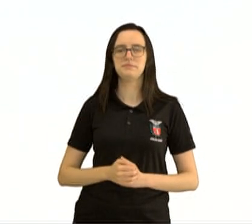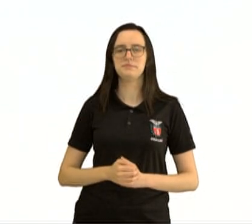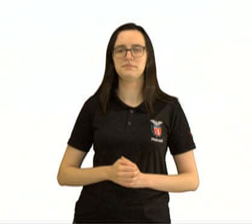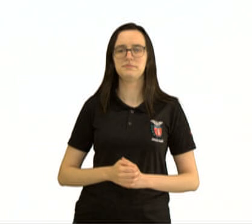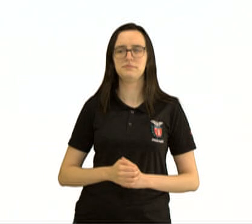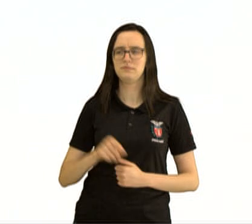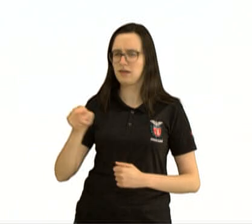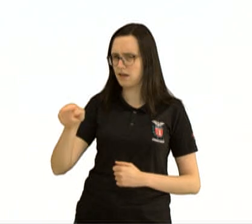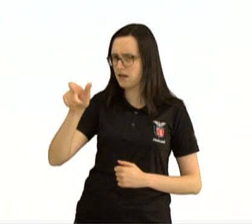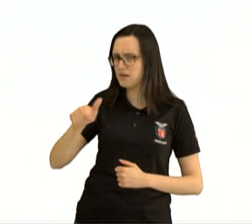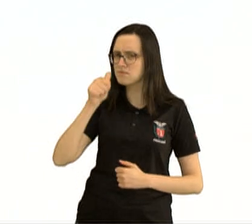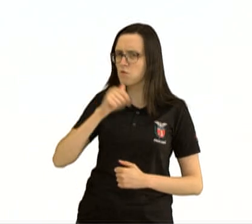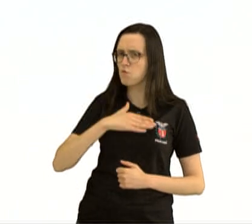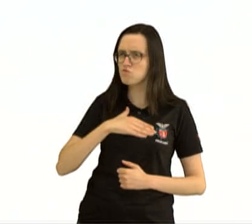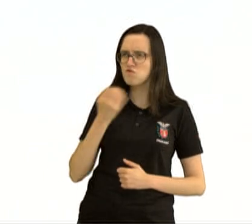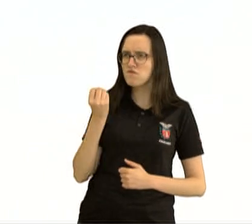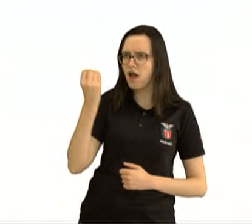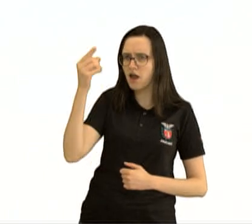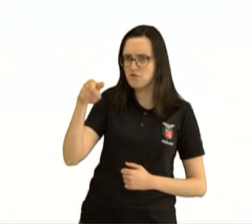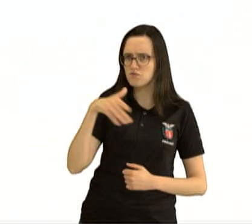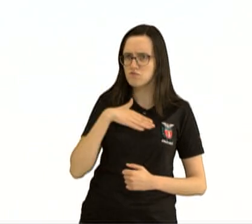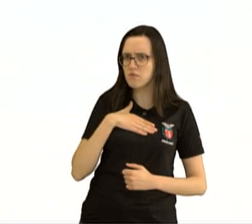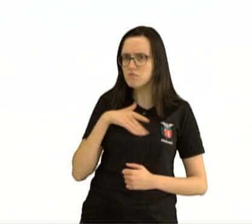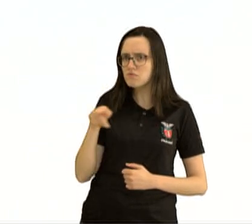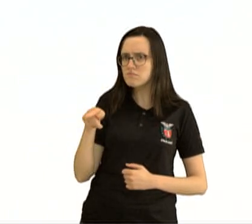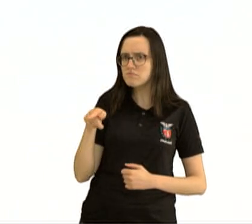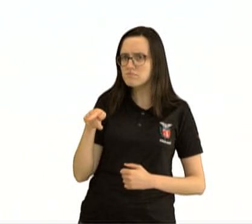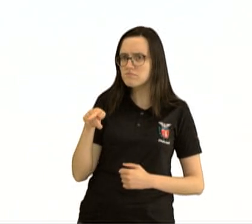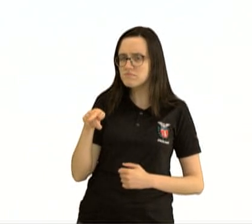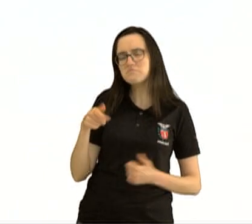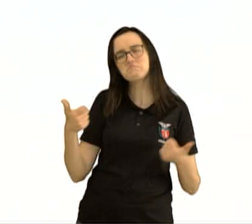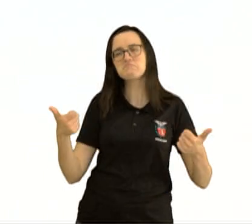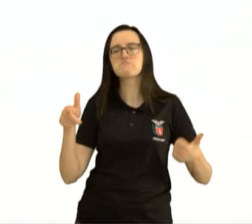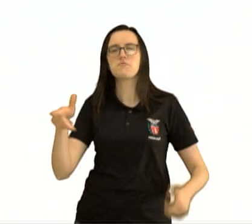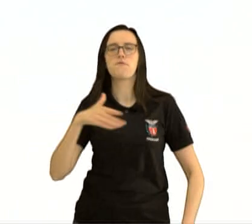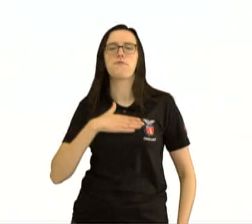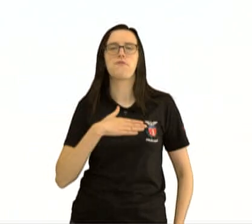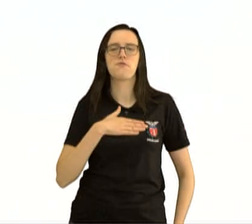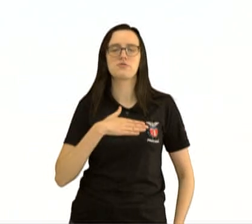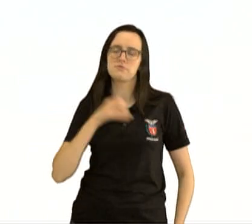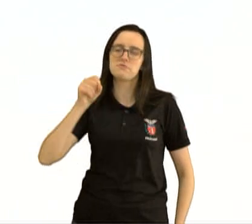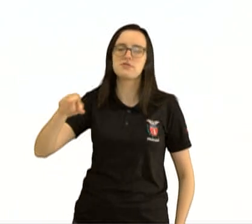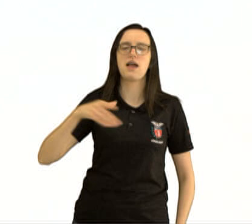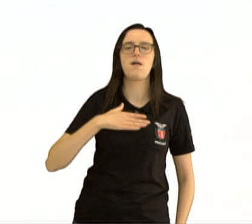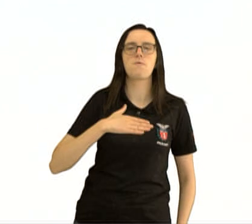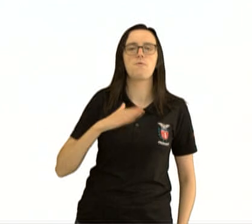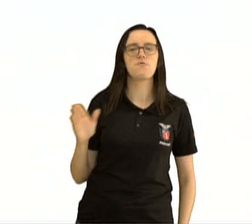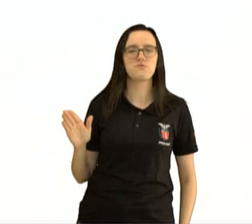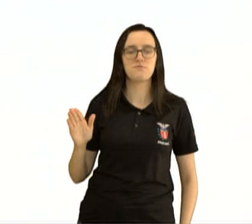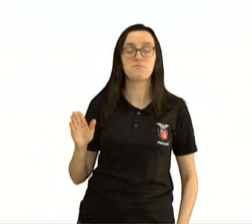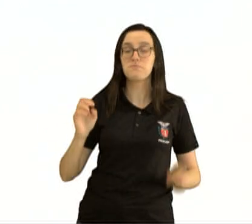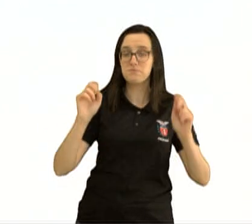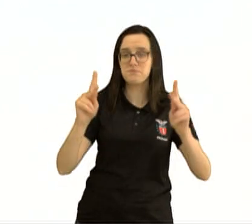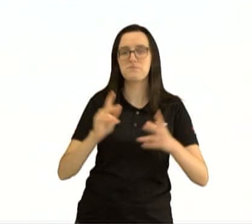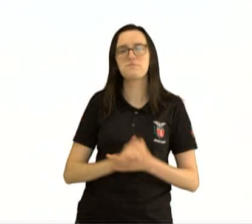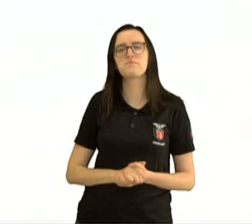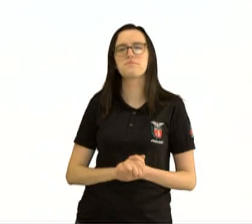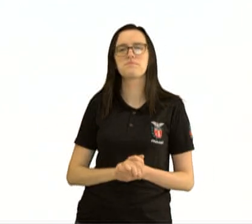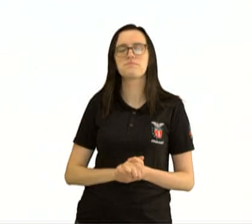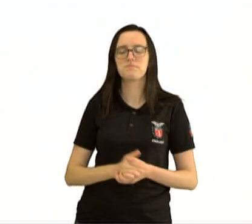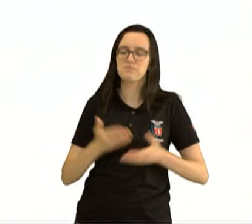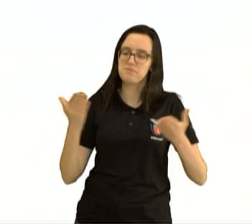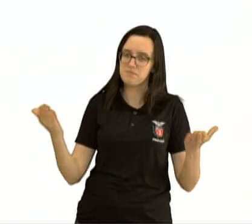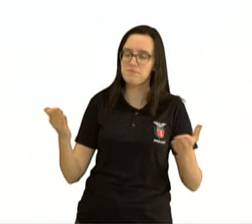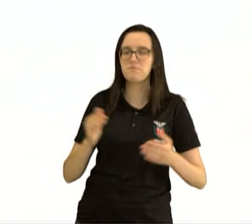E ela gostou dessa viagem que ela fez que a gente tinha conversado? Yes, she did. Sim, ela gostou, tá? Sendo